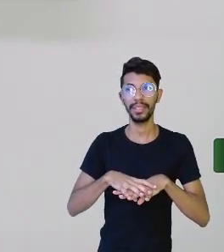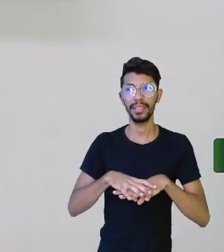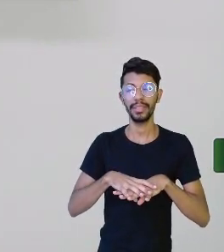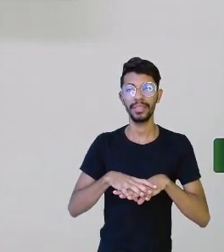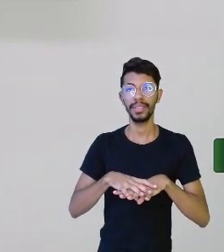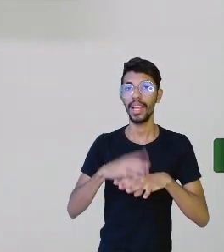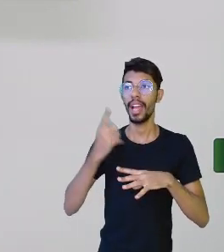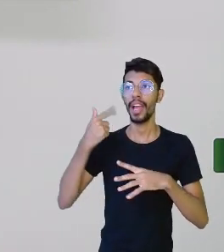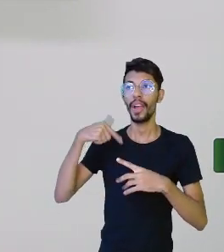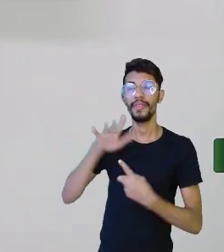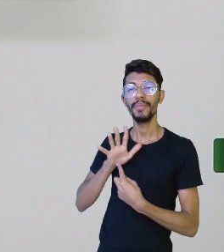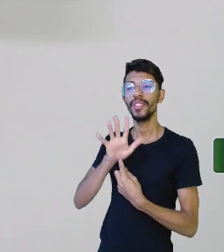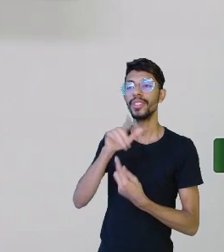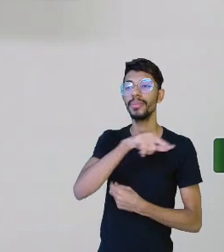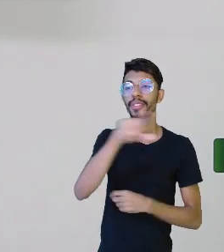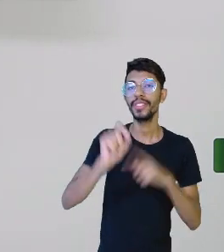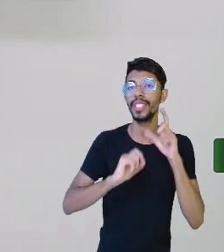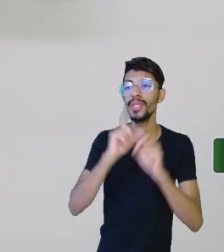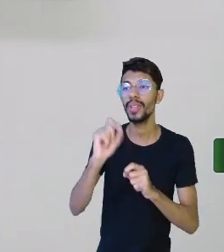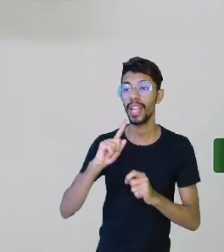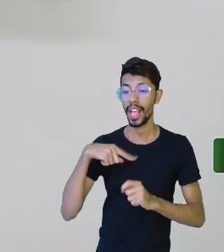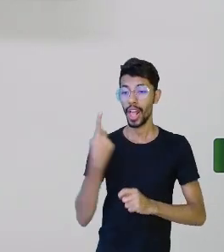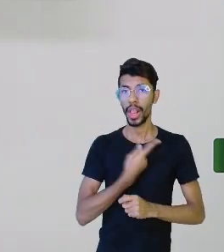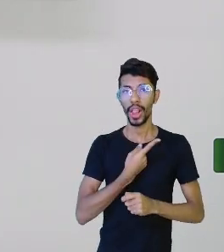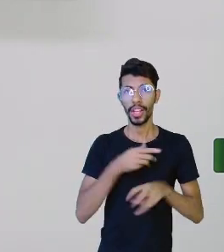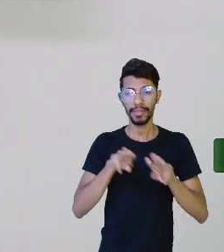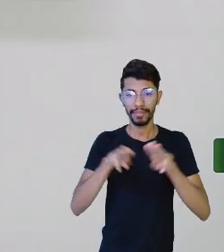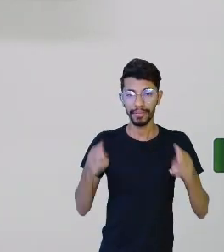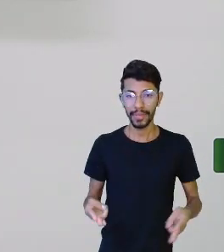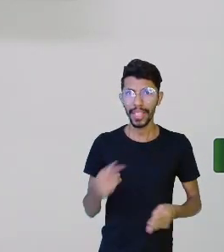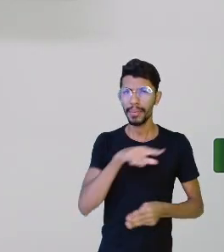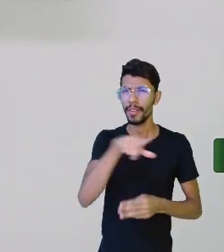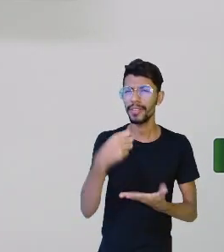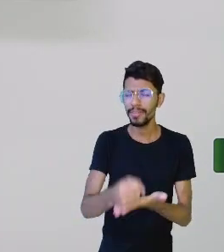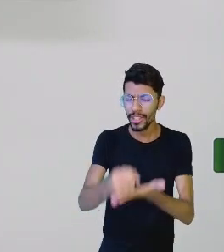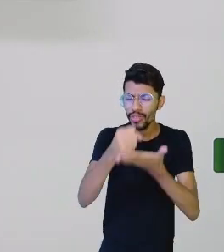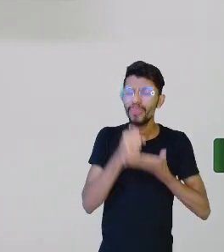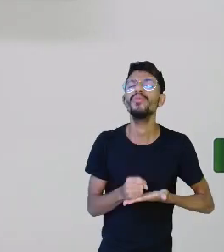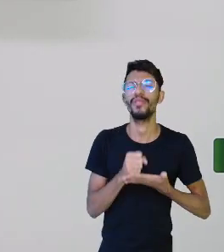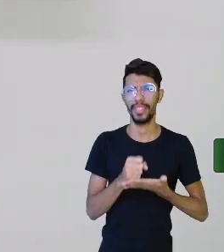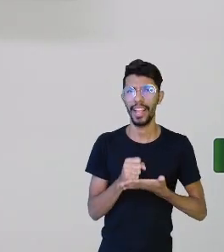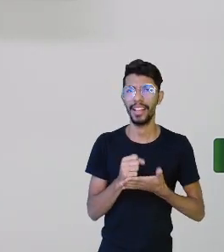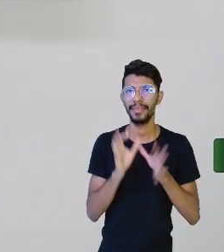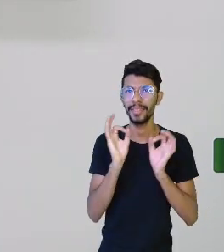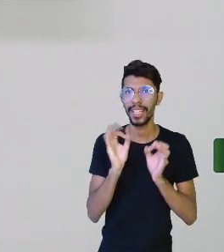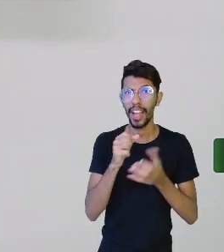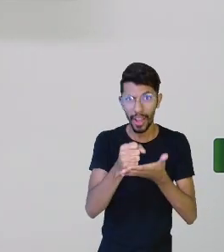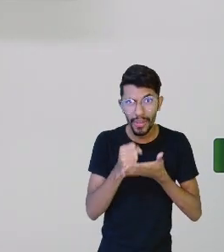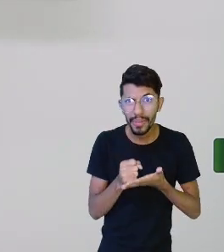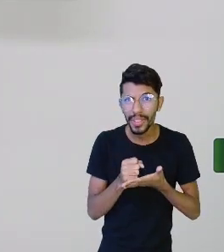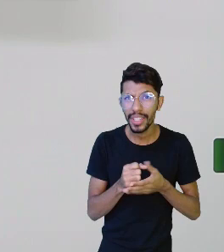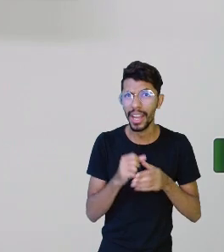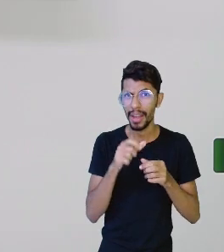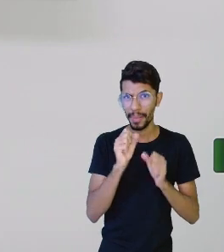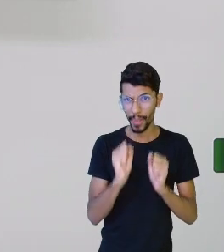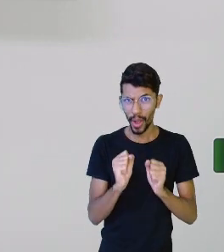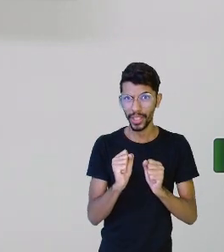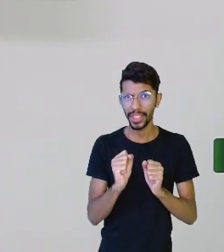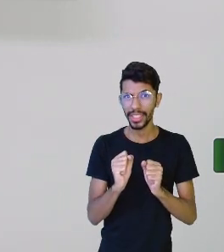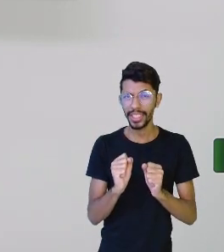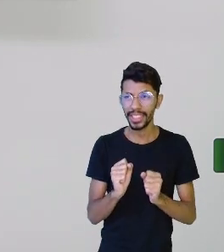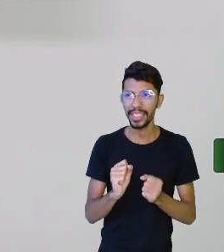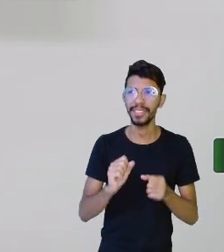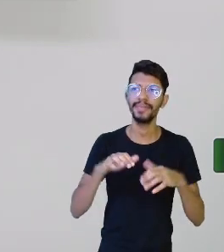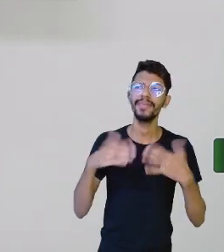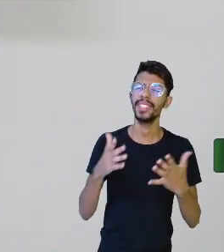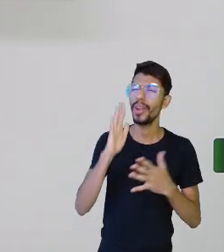para vocês a nossa mesa, para que vocês me ajudem num probleminha. Vocês vão me ajudar? Posso contar?